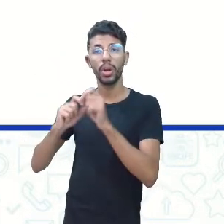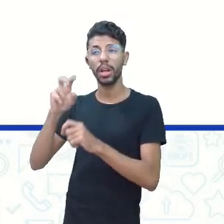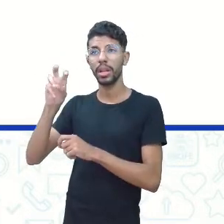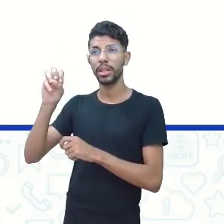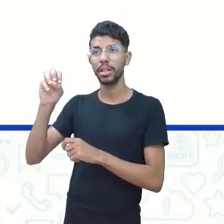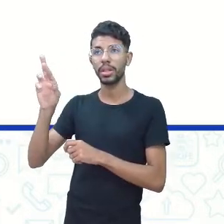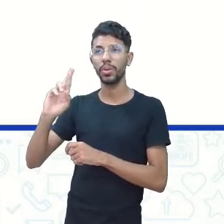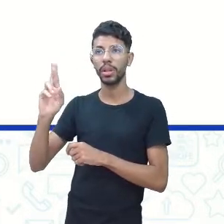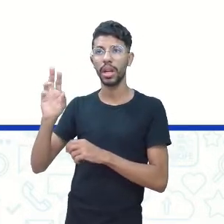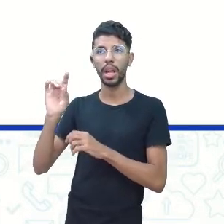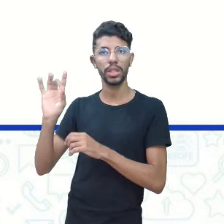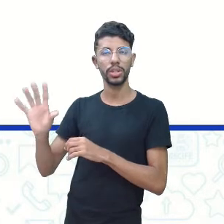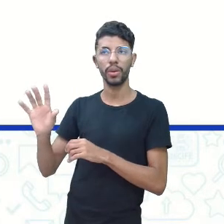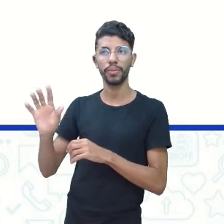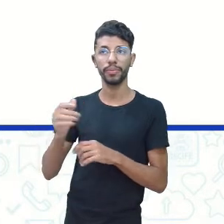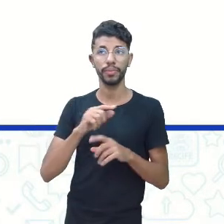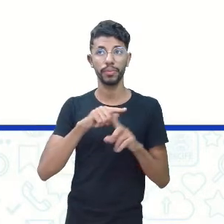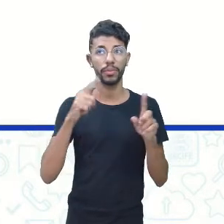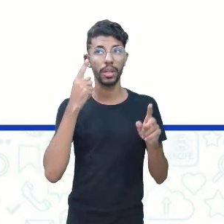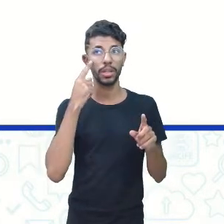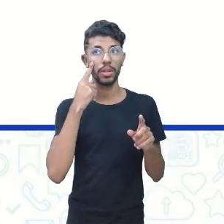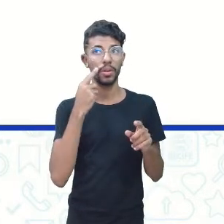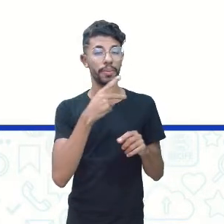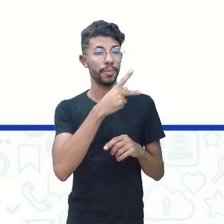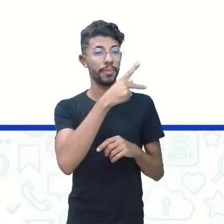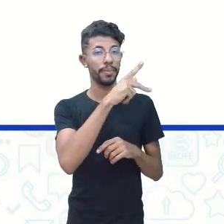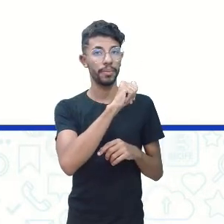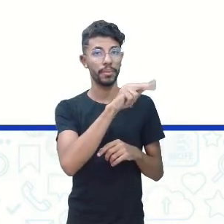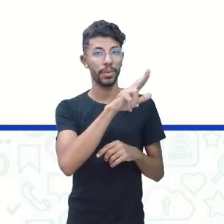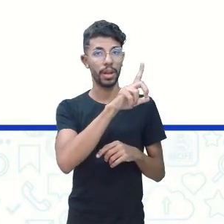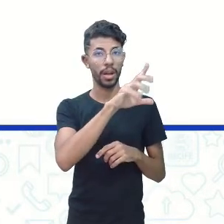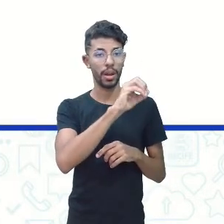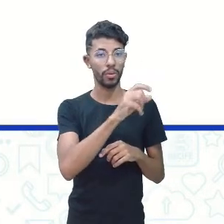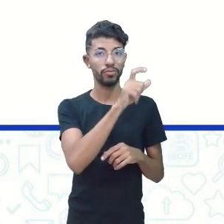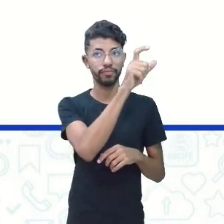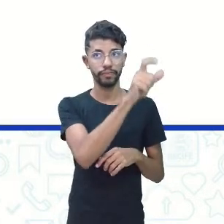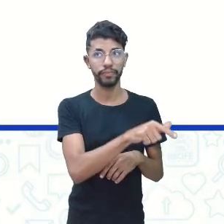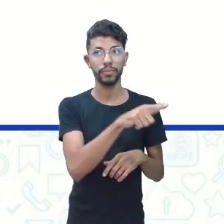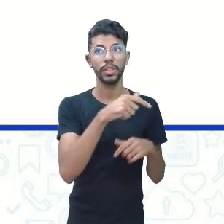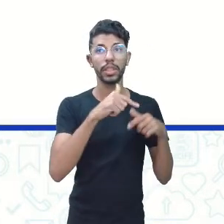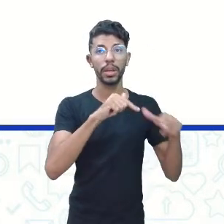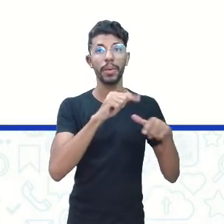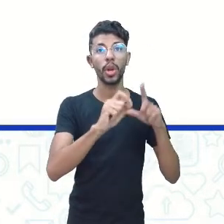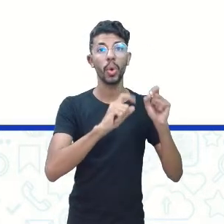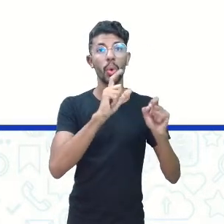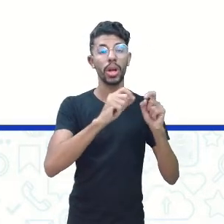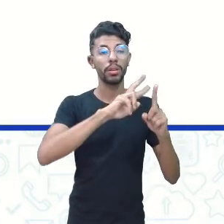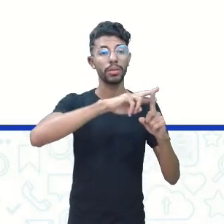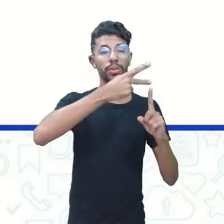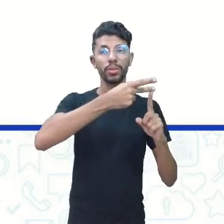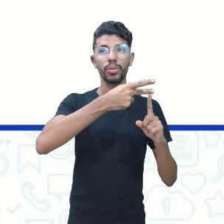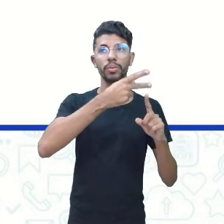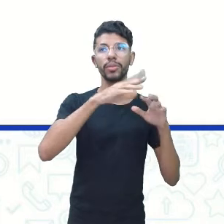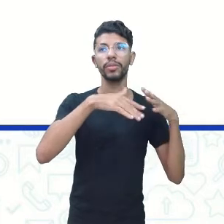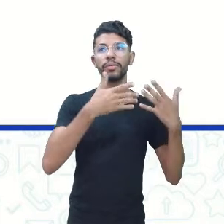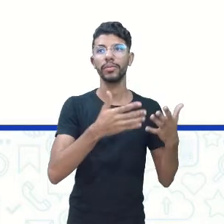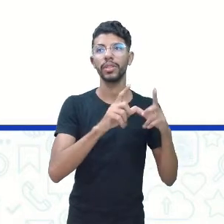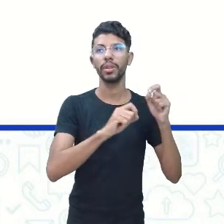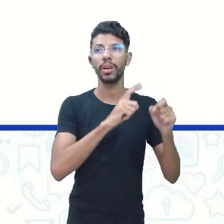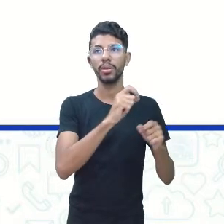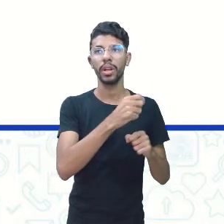ele. Paulo trabalhou o dobro, então se ele trabalhou o dobro, vai ser 2 vezes 50, que vai